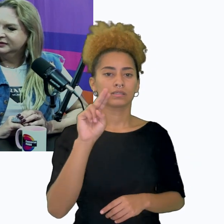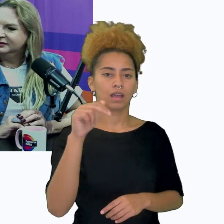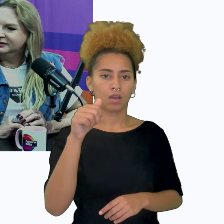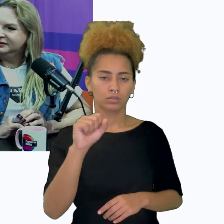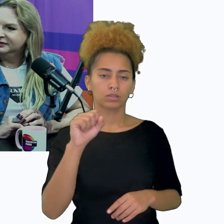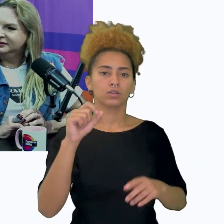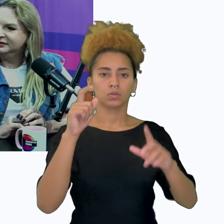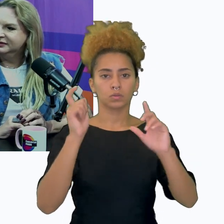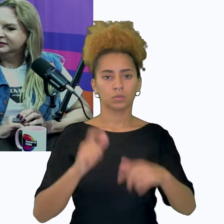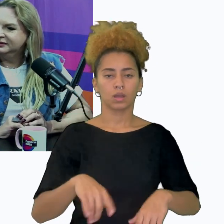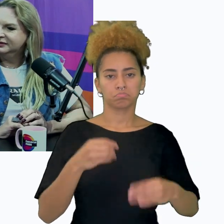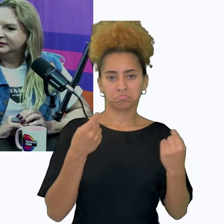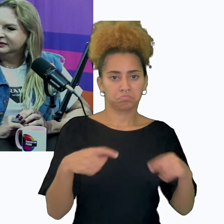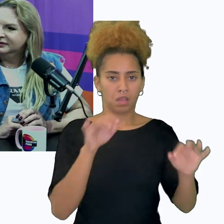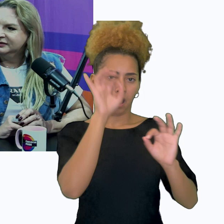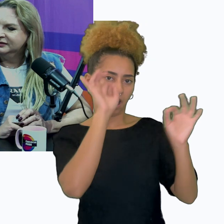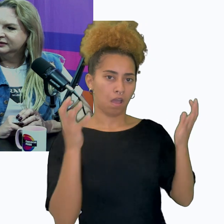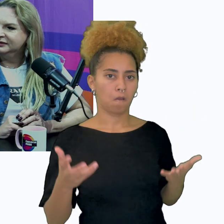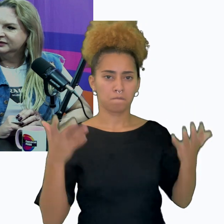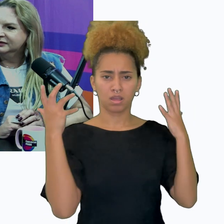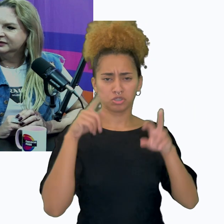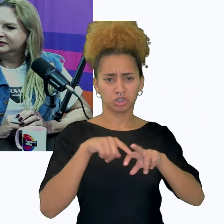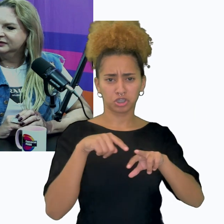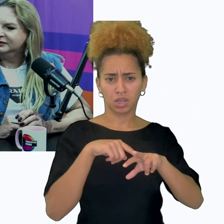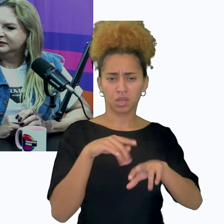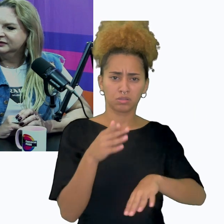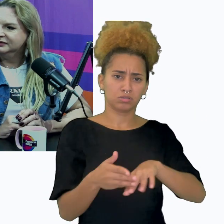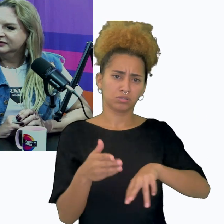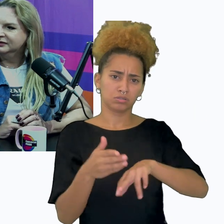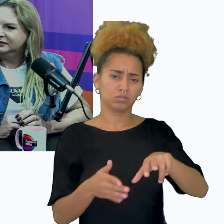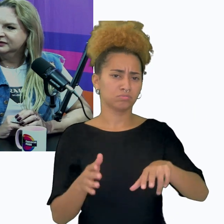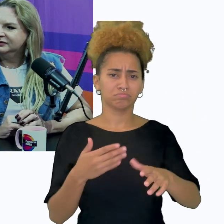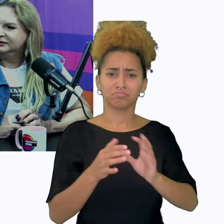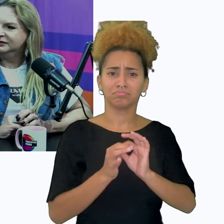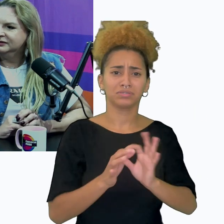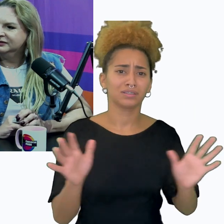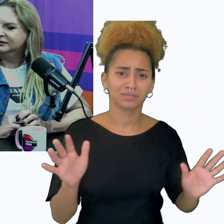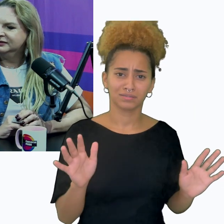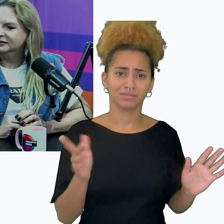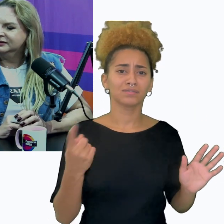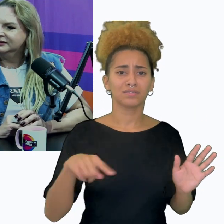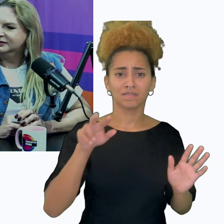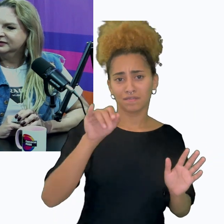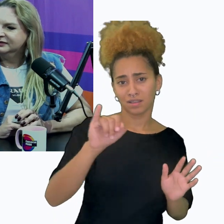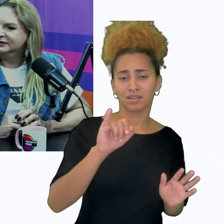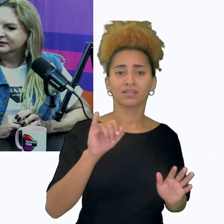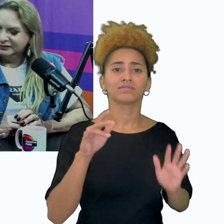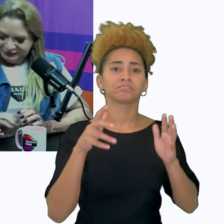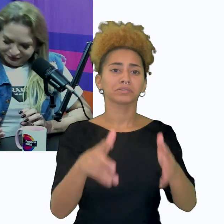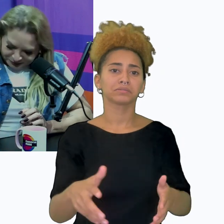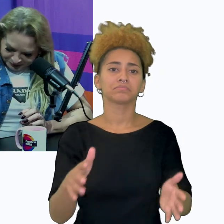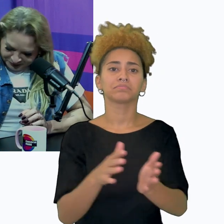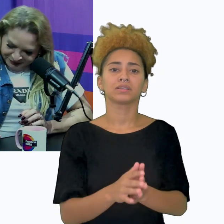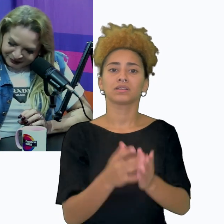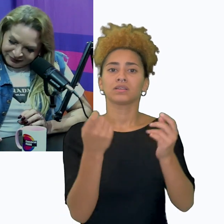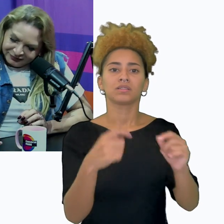lançado as saunas. As saunas você não precisa você estar arrumado, você entra até de chinelo, de short, só de calção de banho. Você entra e vai estar